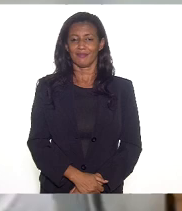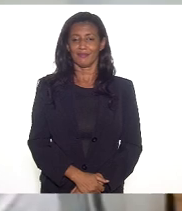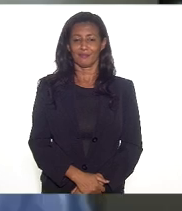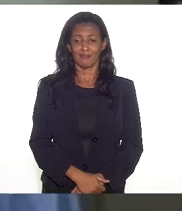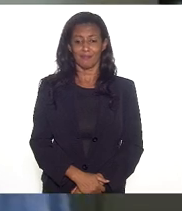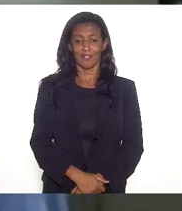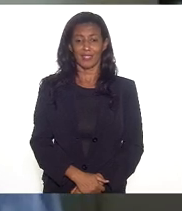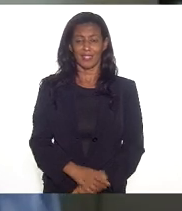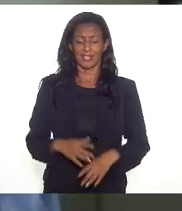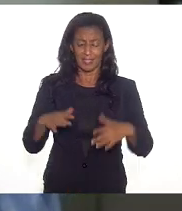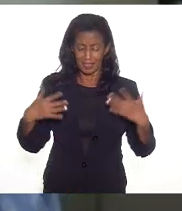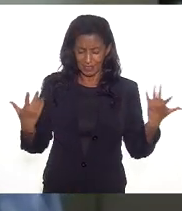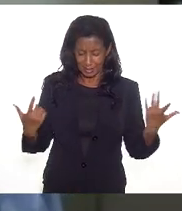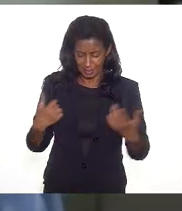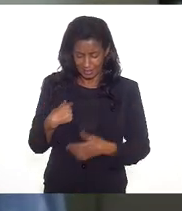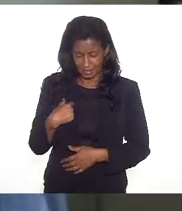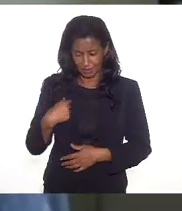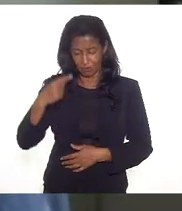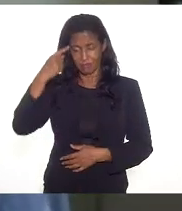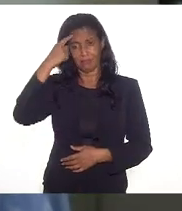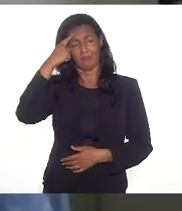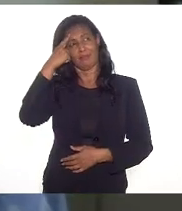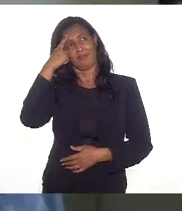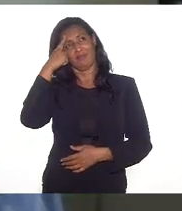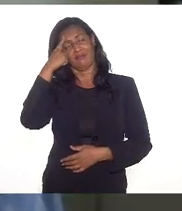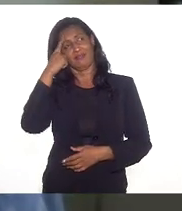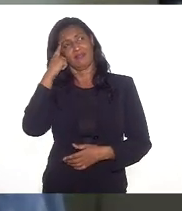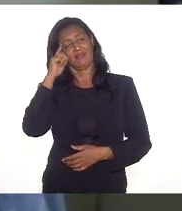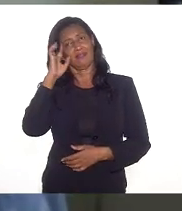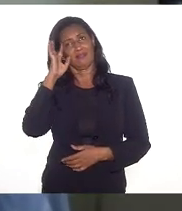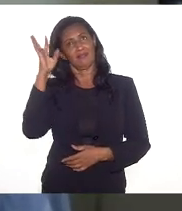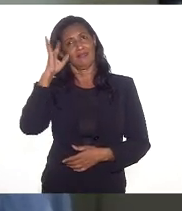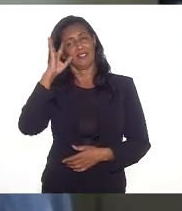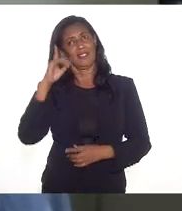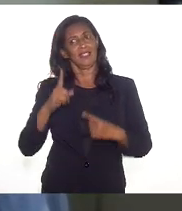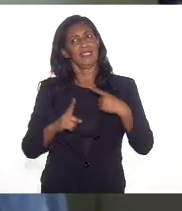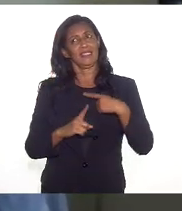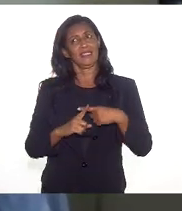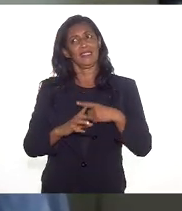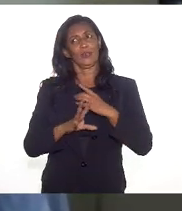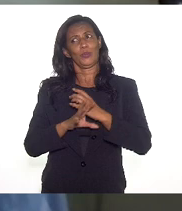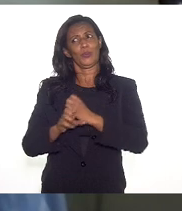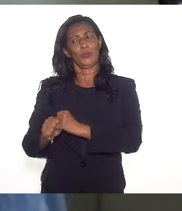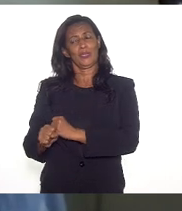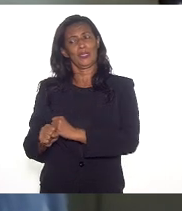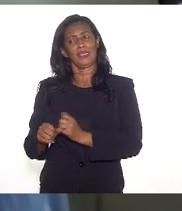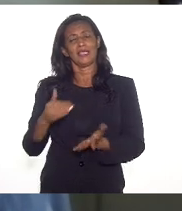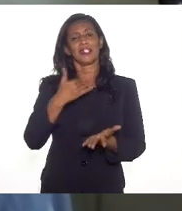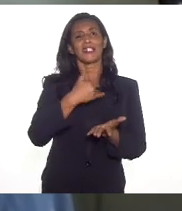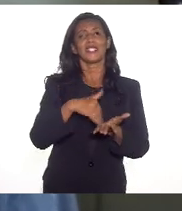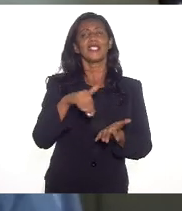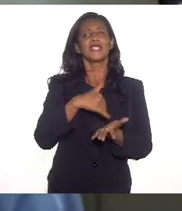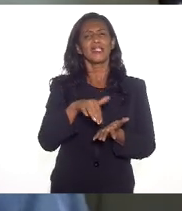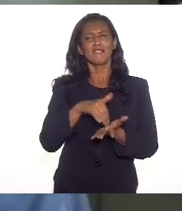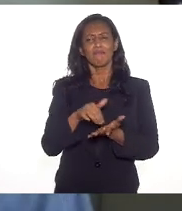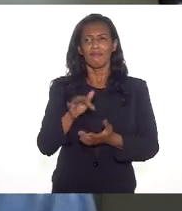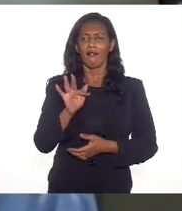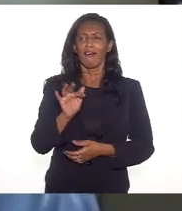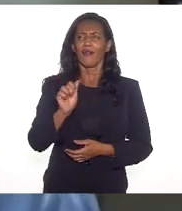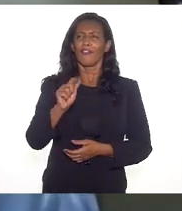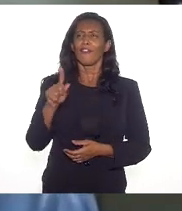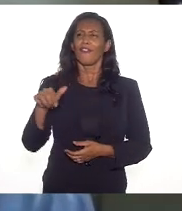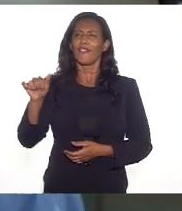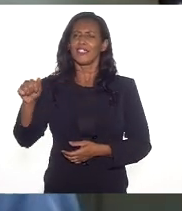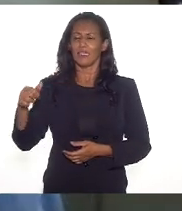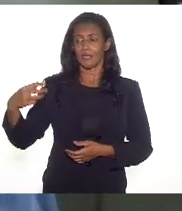E aí eu comecei aqui a fazer umas contas. Secretaria de Fazenda já está no